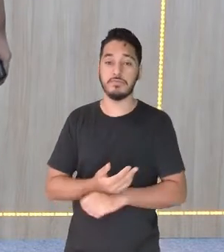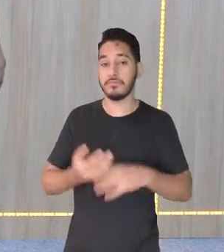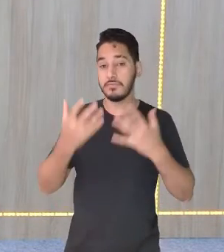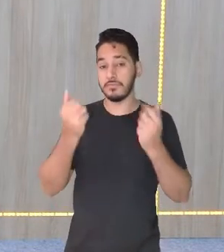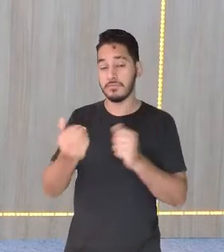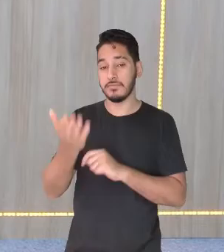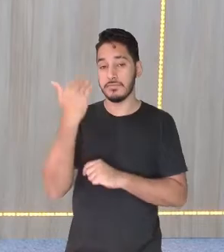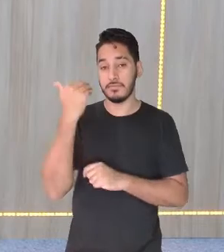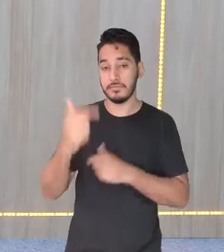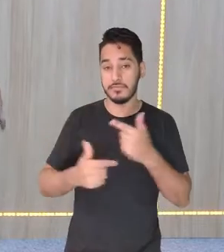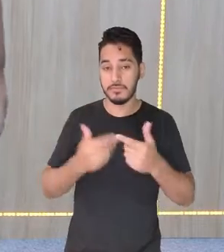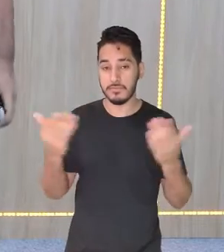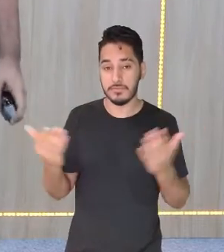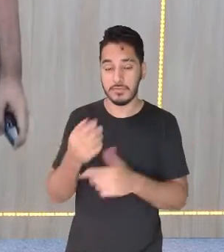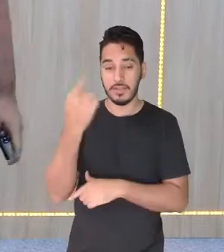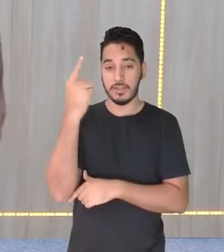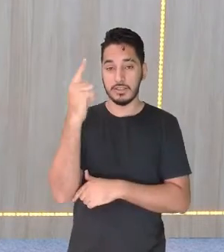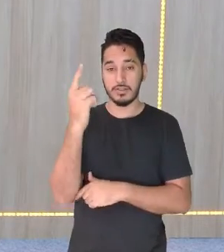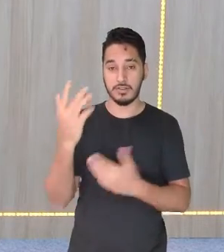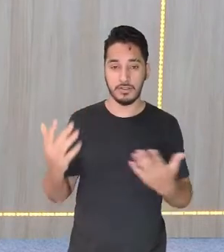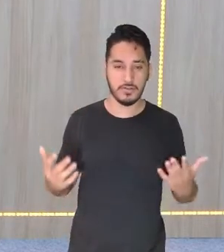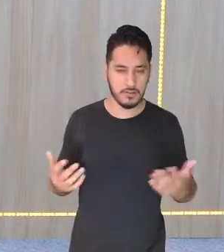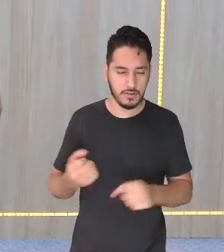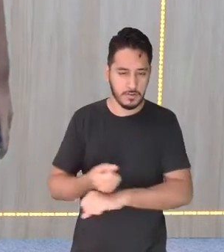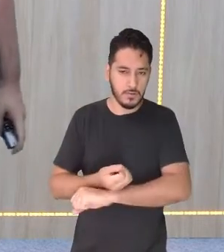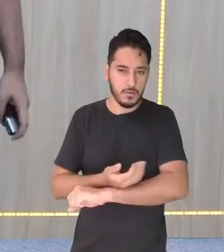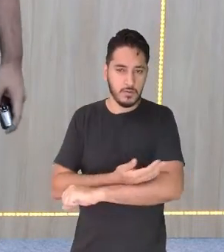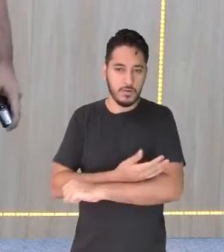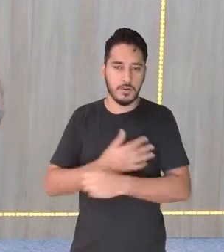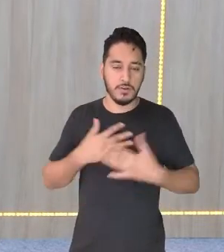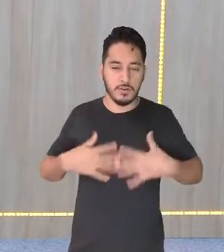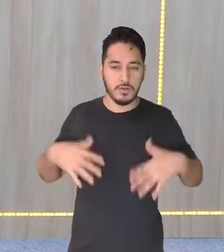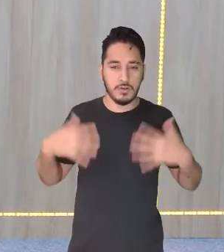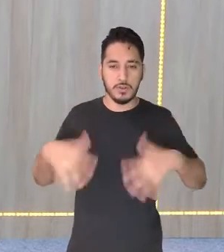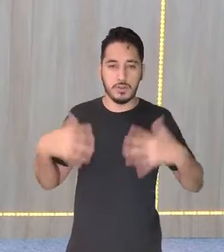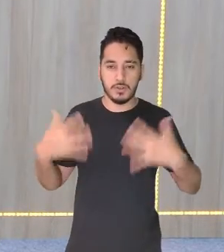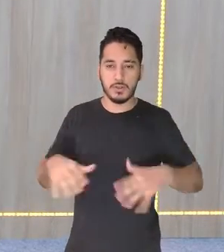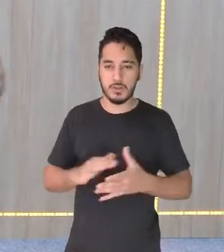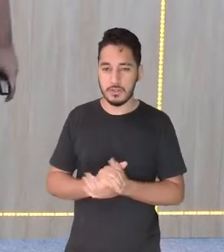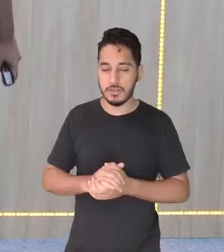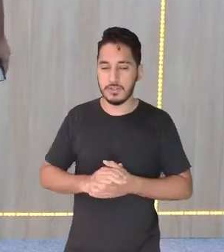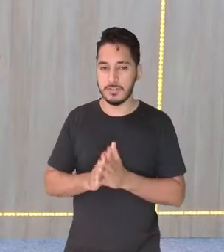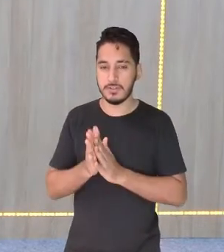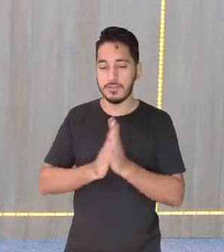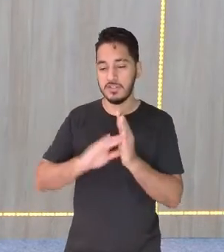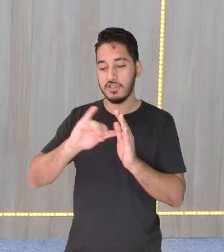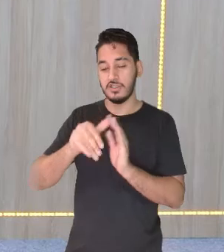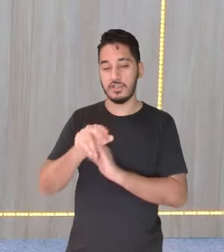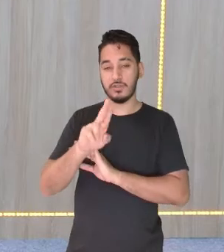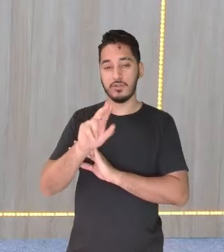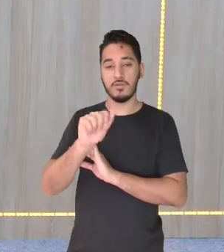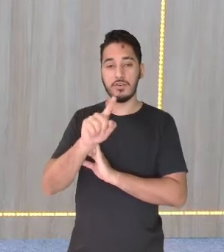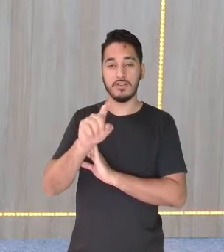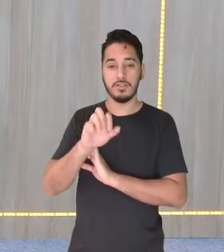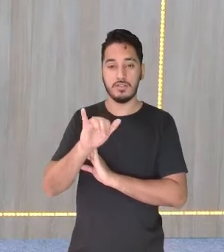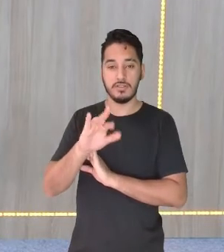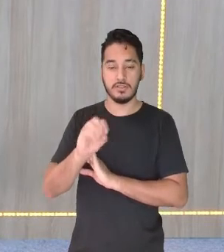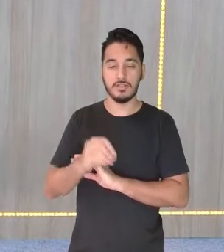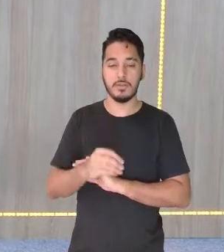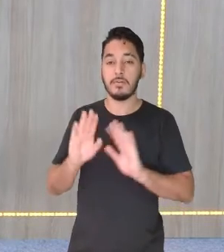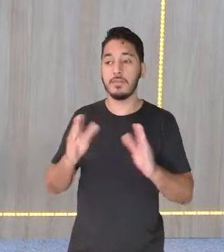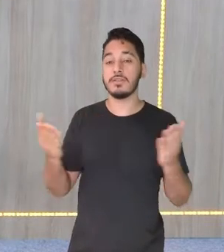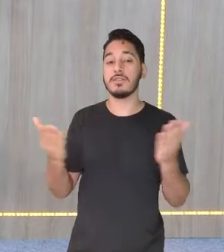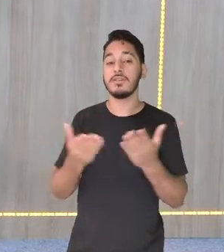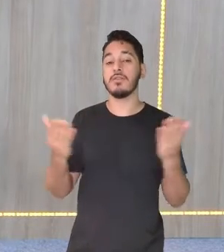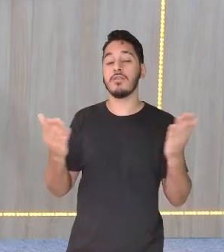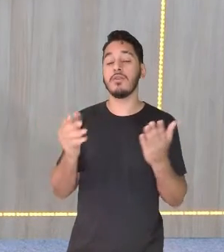pessoal. Vamos trabalhar aqui agora a geografia. Emocionante, viu? Juazeiro. Eita, Juazeiro. Saudades. Ô, rapaz. Mas agora